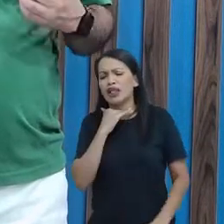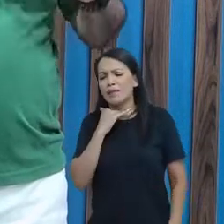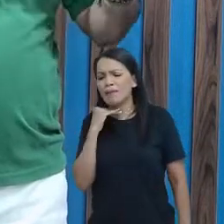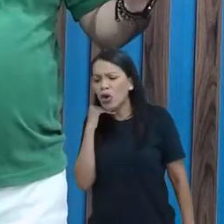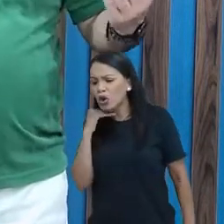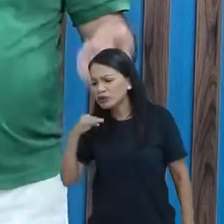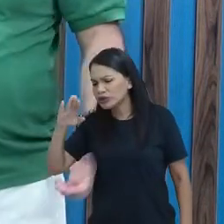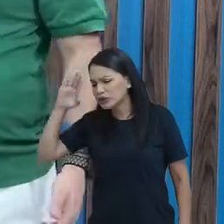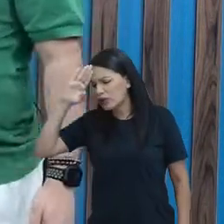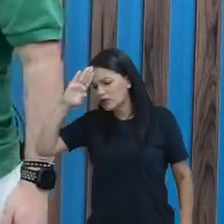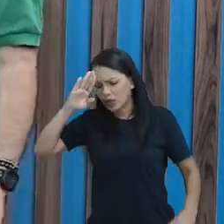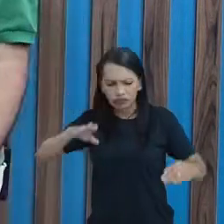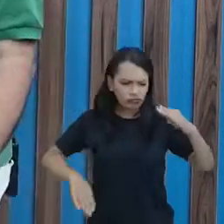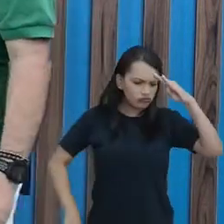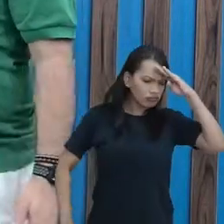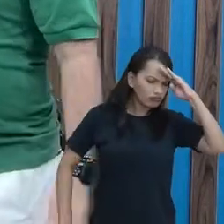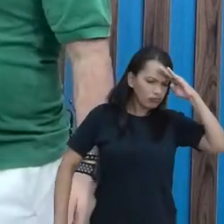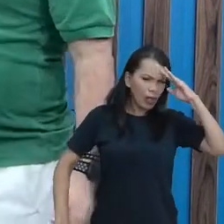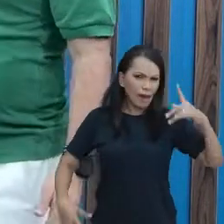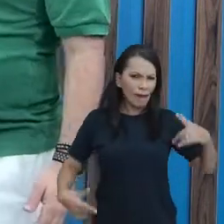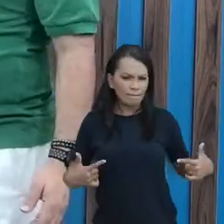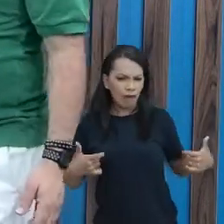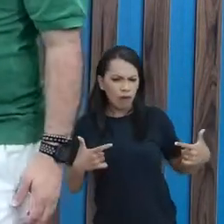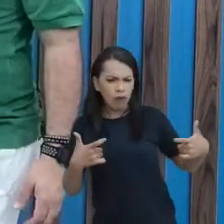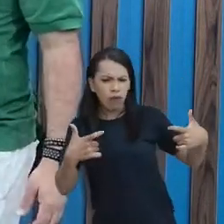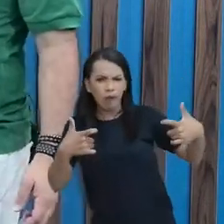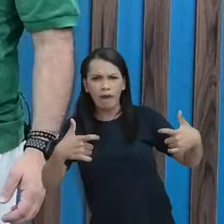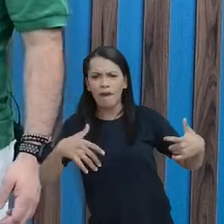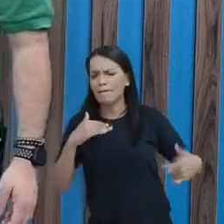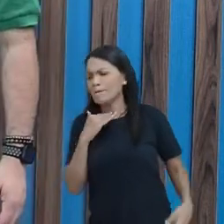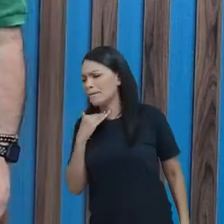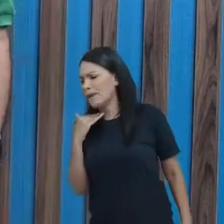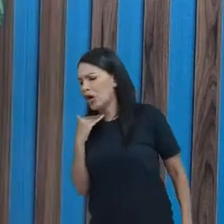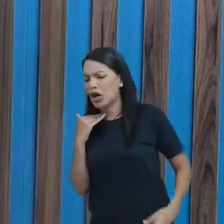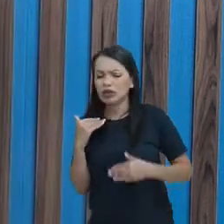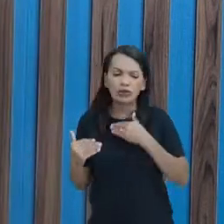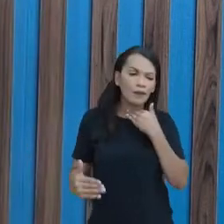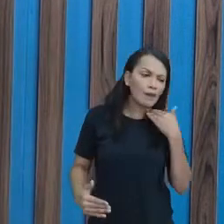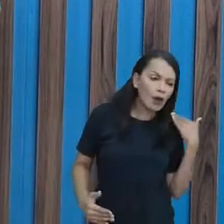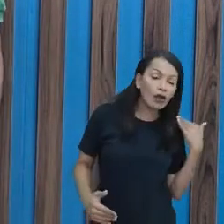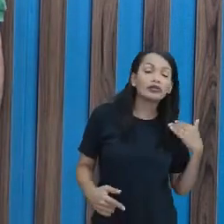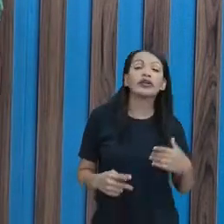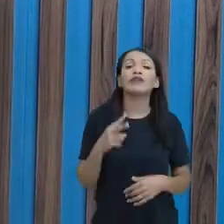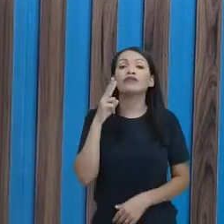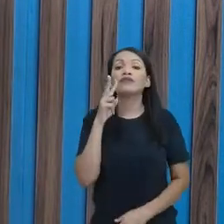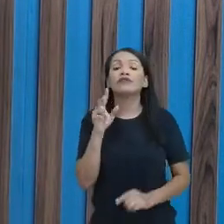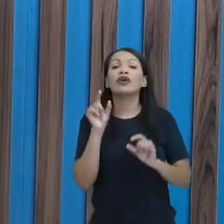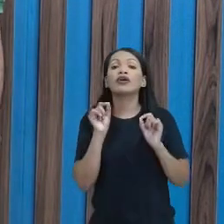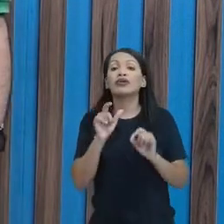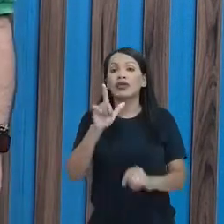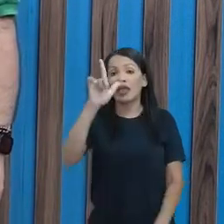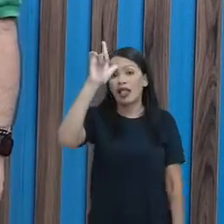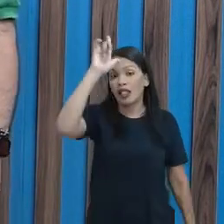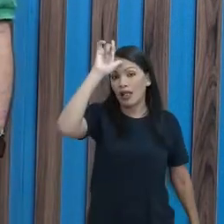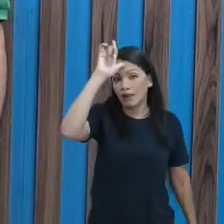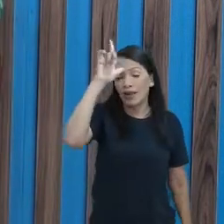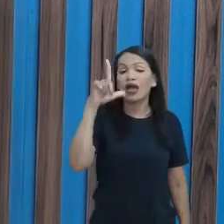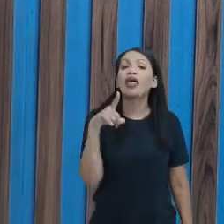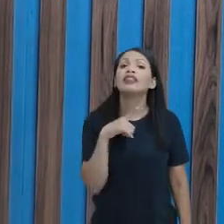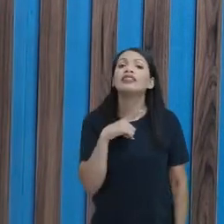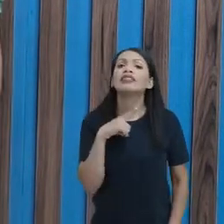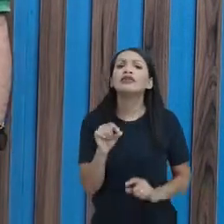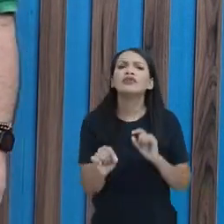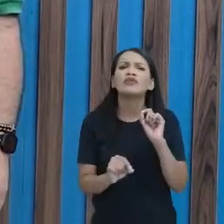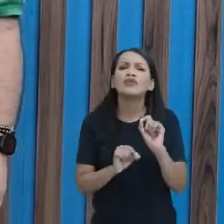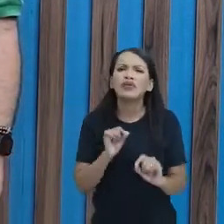dos dois lados. E vocês observam aqui, ó, que a Alemanha ela já tinha invadido a Polônia,